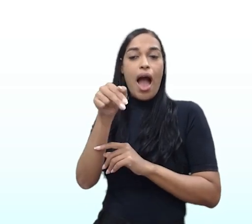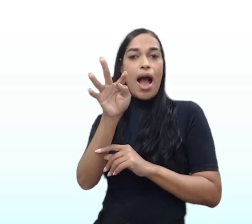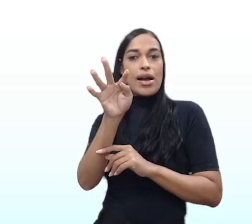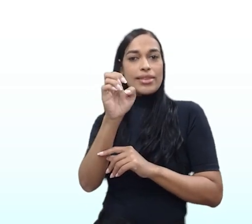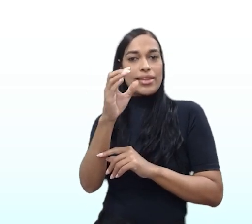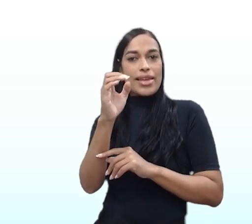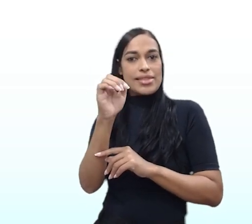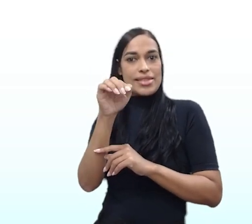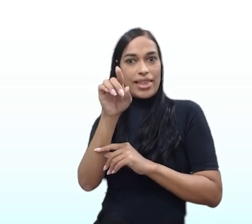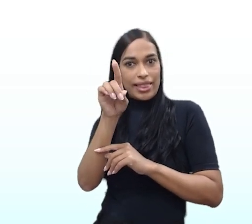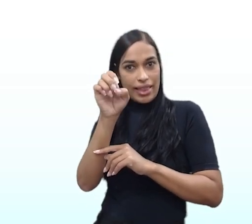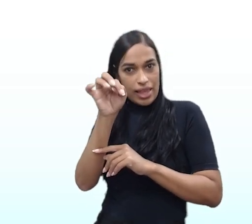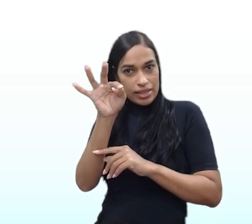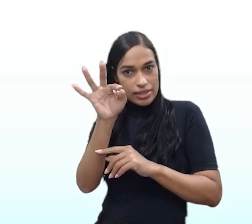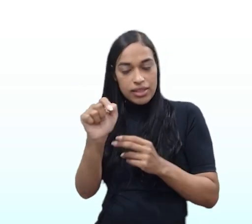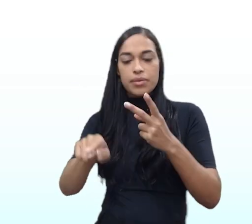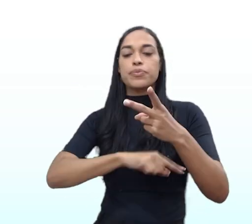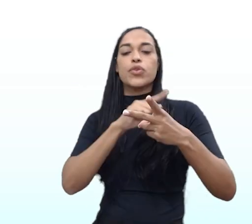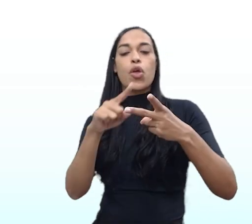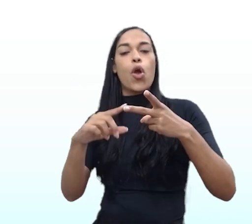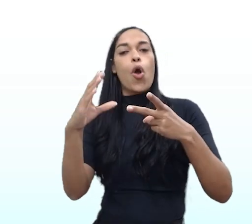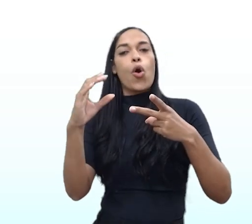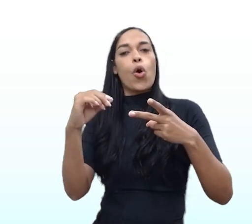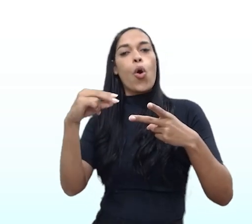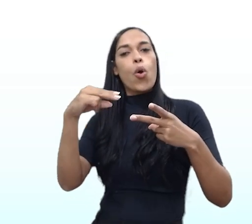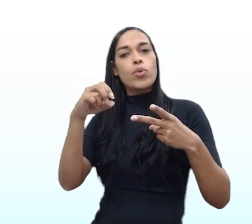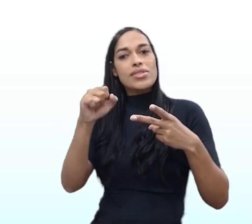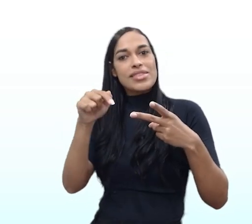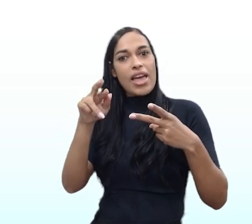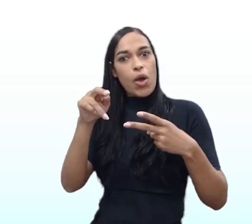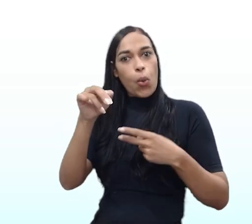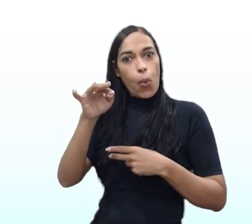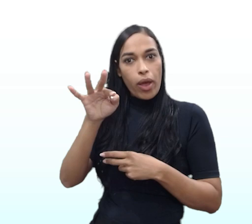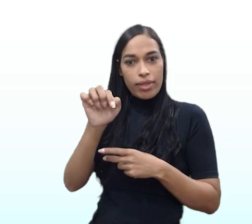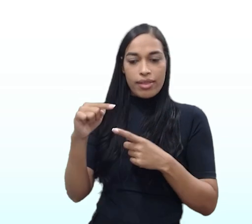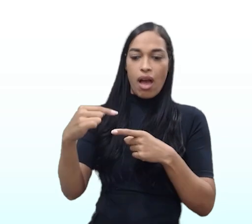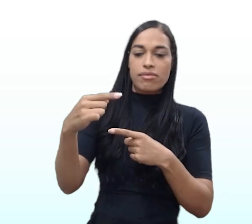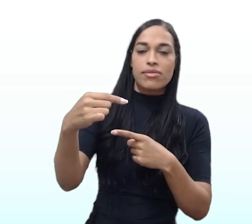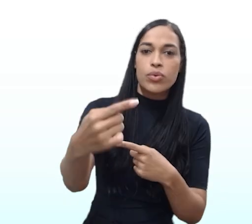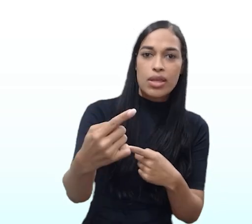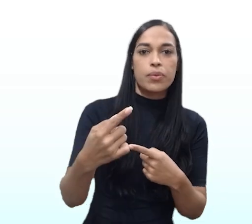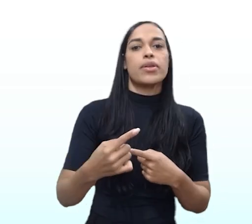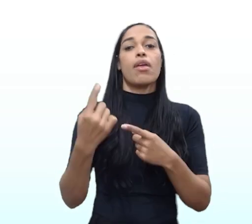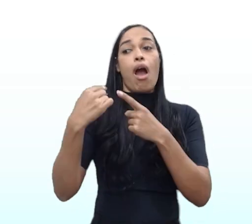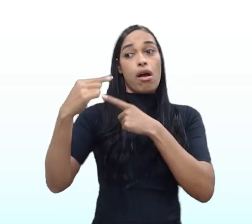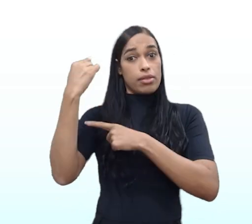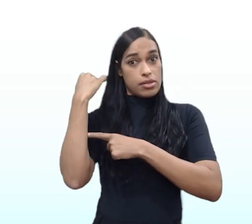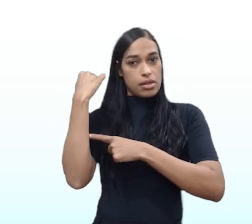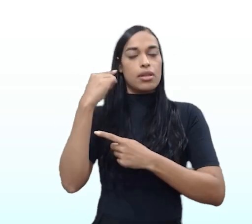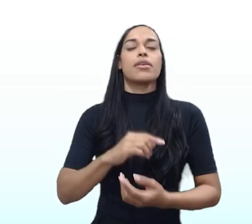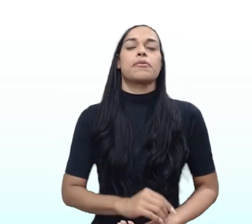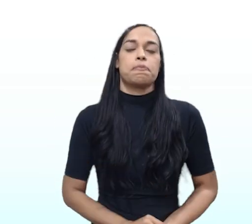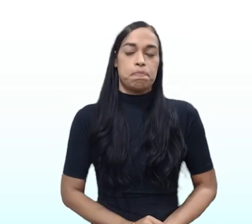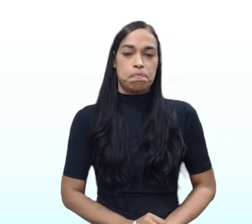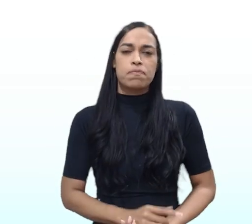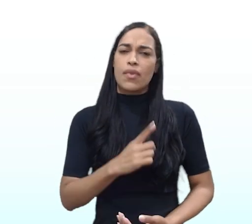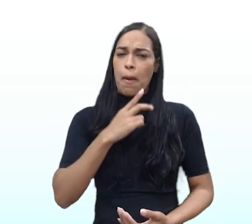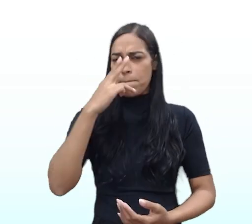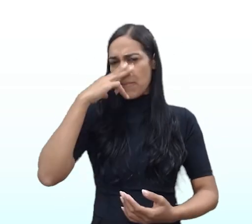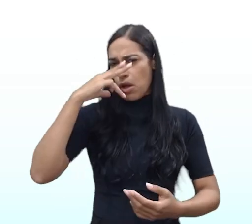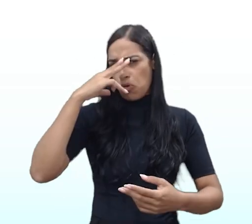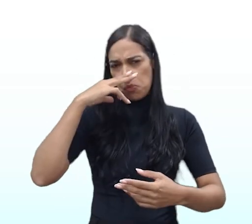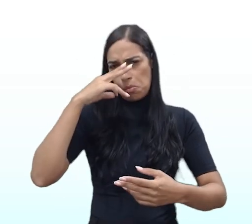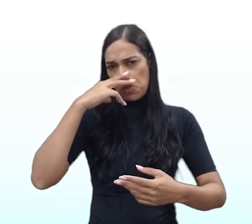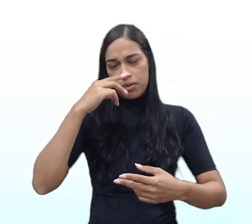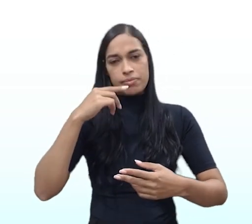e consequente. Então, memoriza aí que tem outros nomes para a mesma função lá na fração, porque a